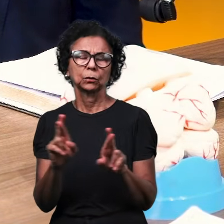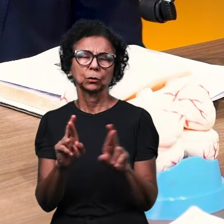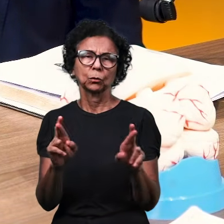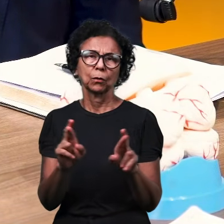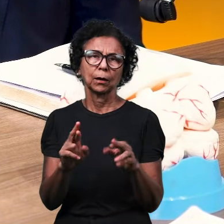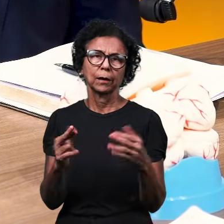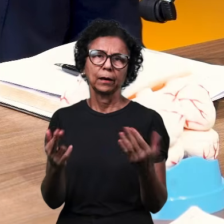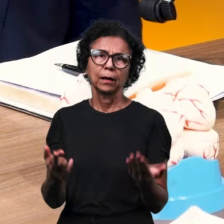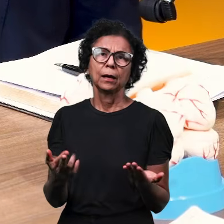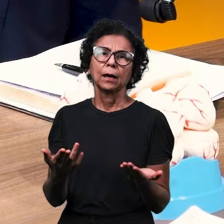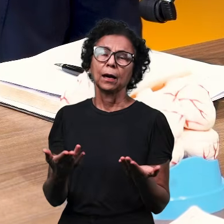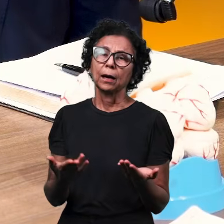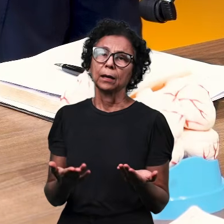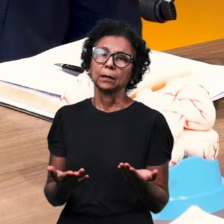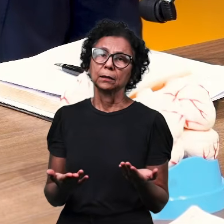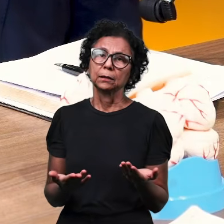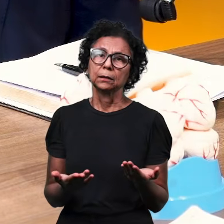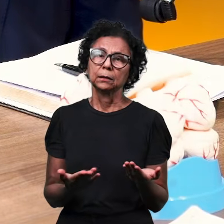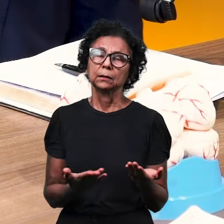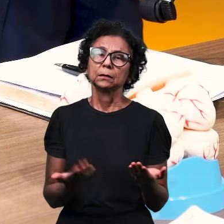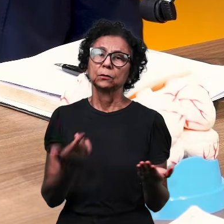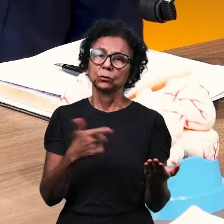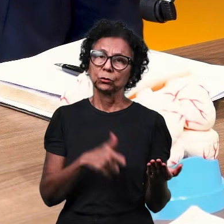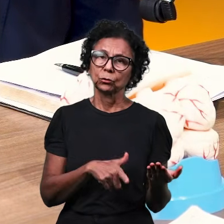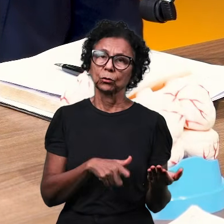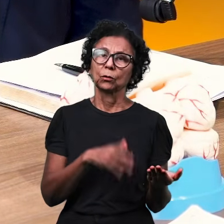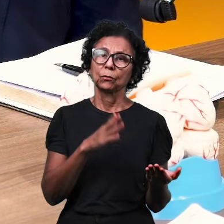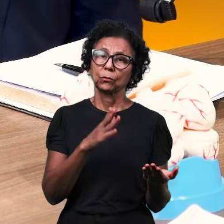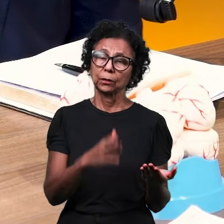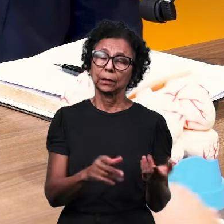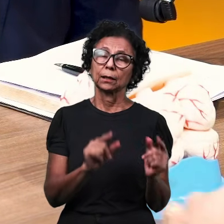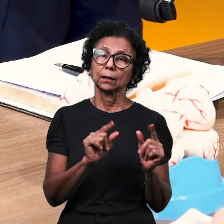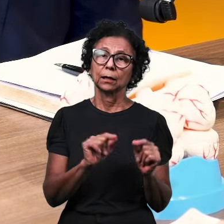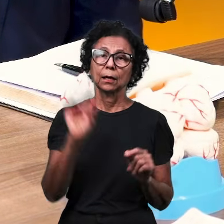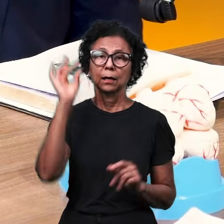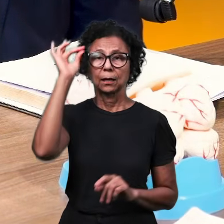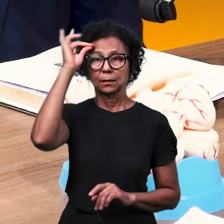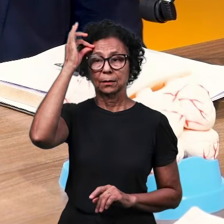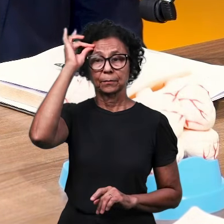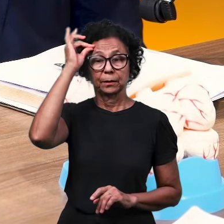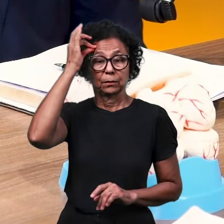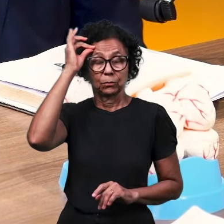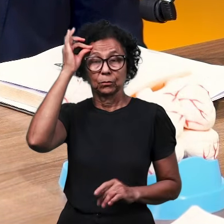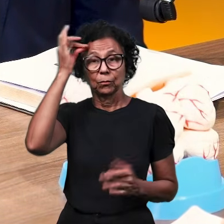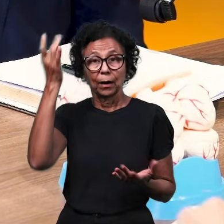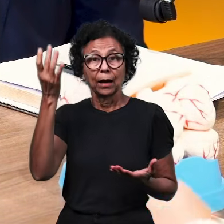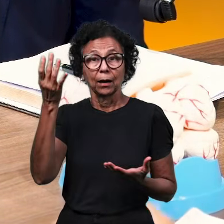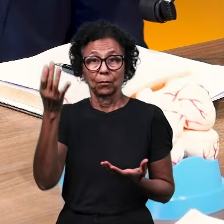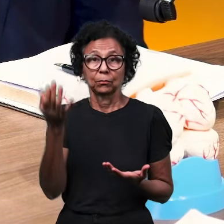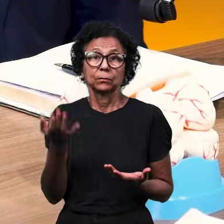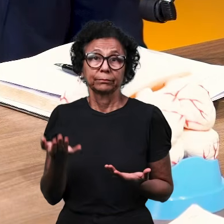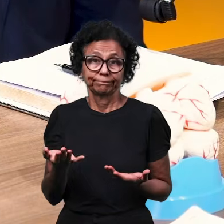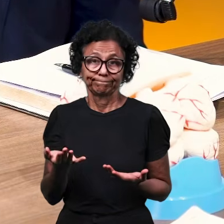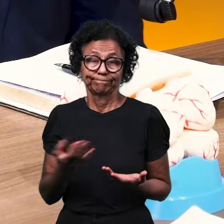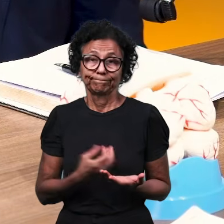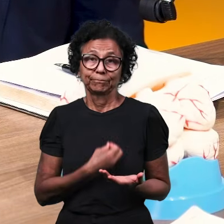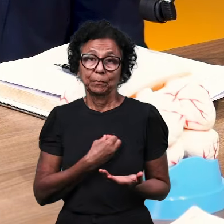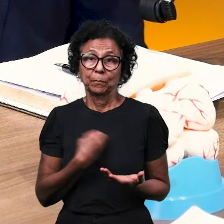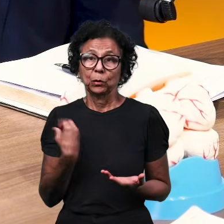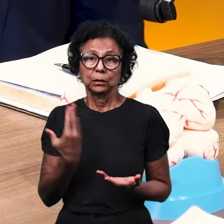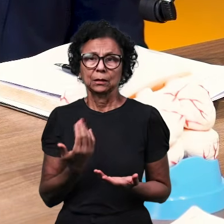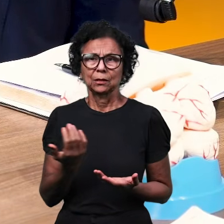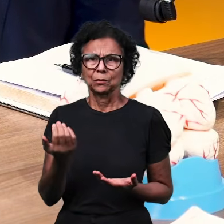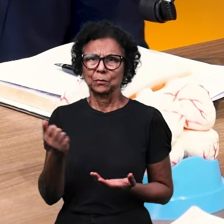né, a questão espiritual, ou seja, o jovem precisa estar firmado, porque o ambiente dentro das universidades hoje